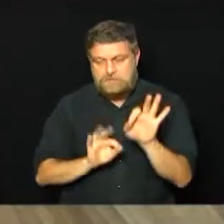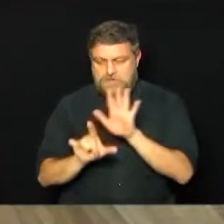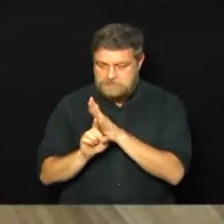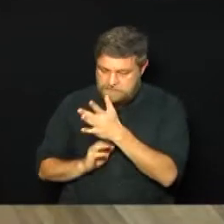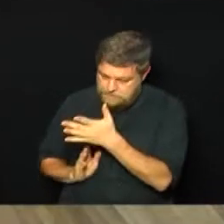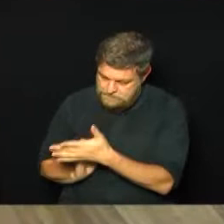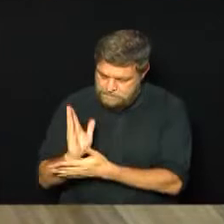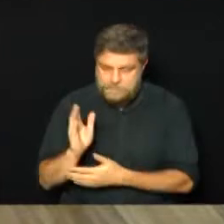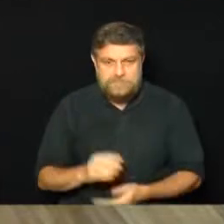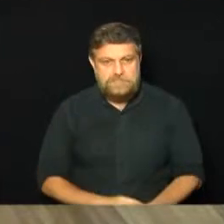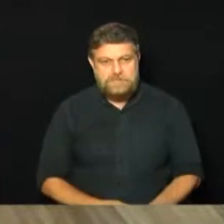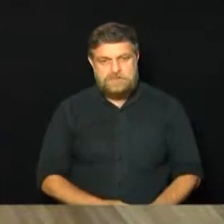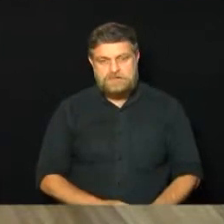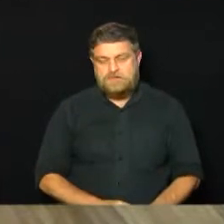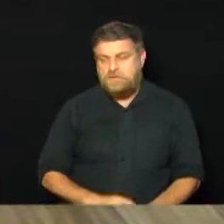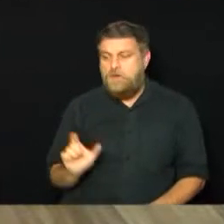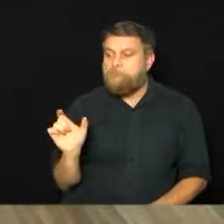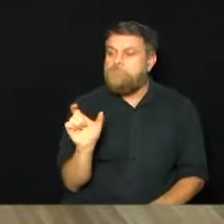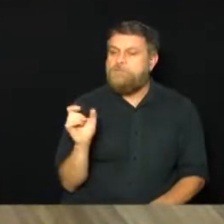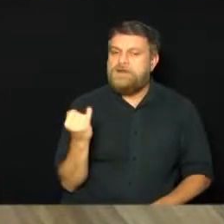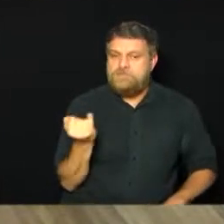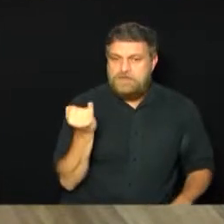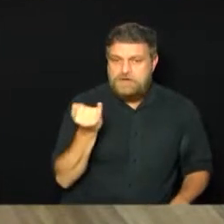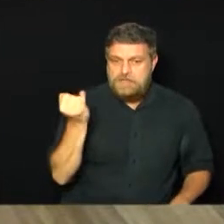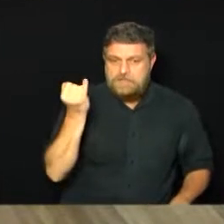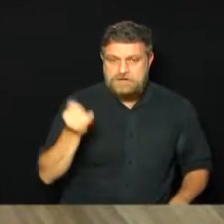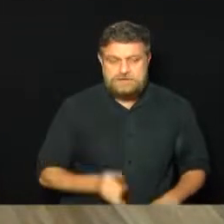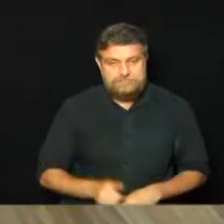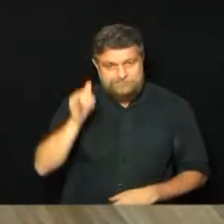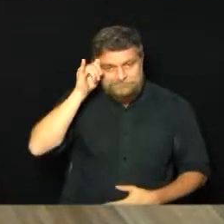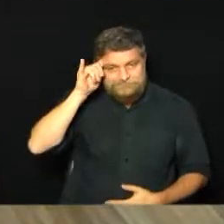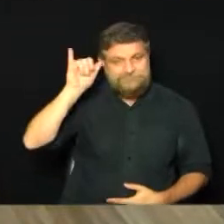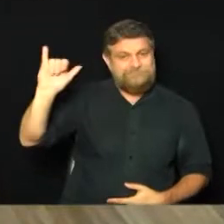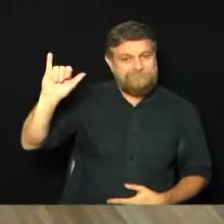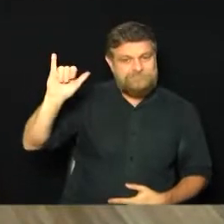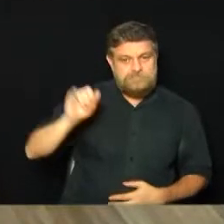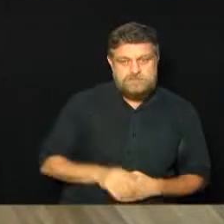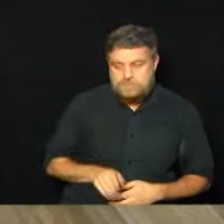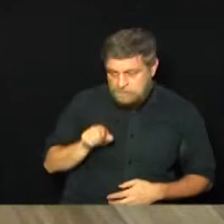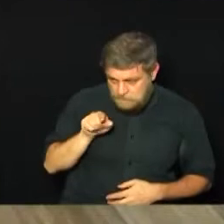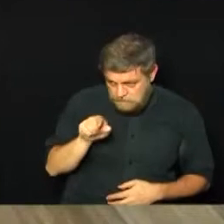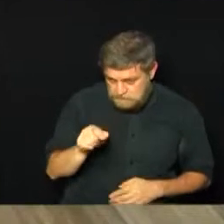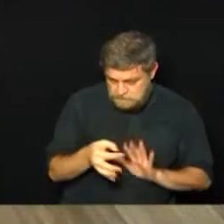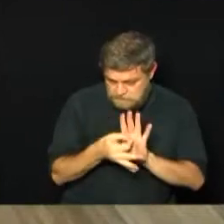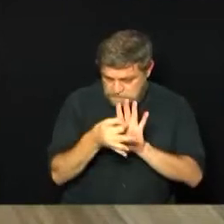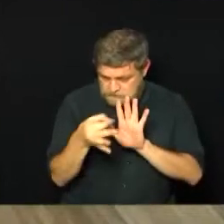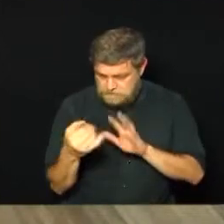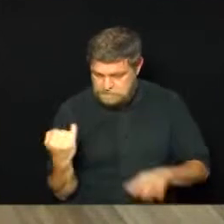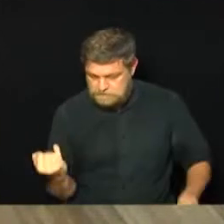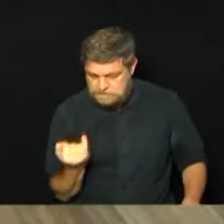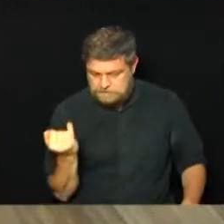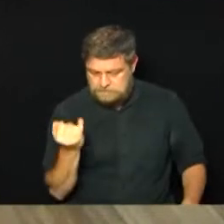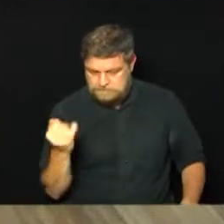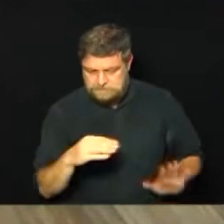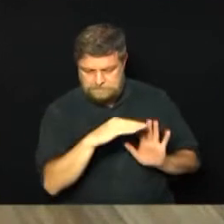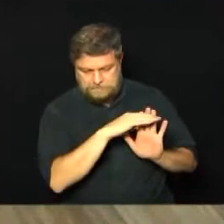na sua resposta você utilizou uma palavra importante, né? Prevenção. Na sua visão, é importante este programa,